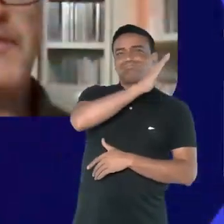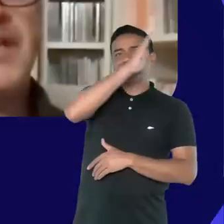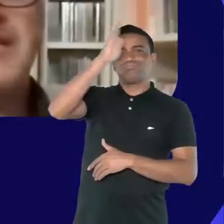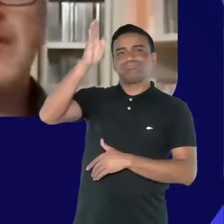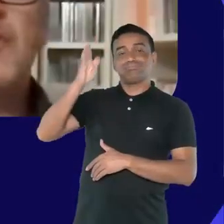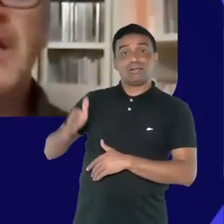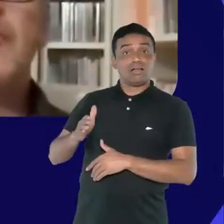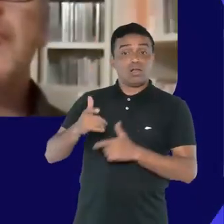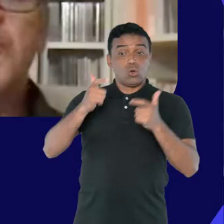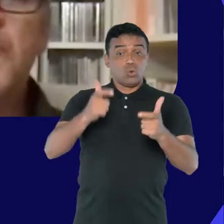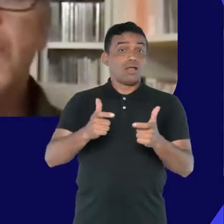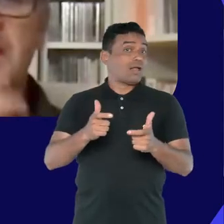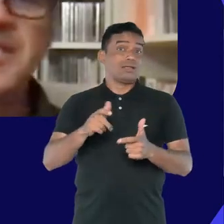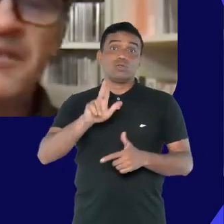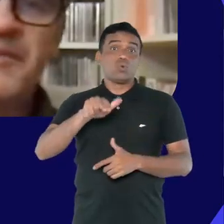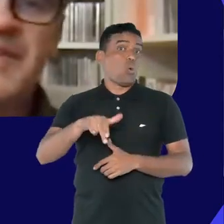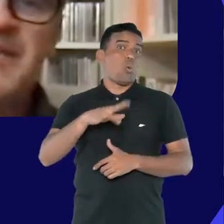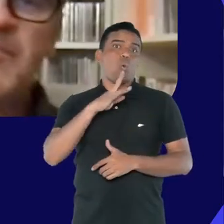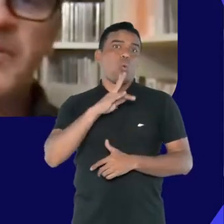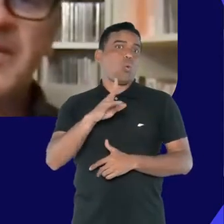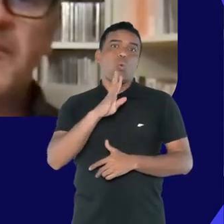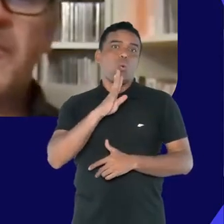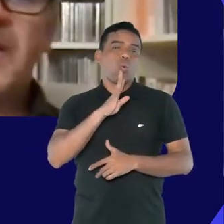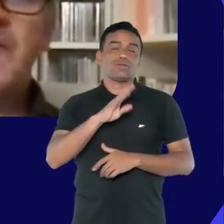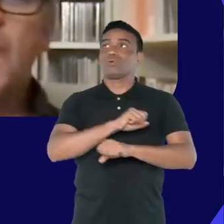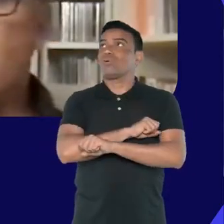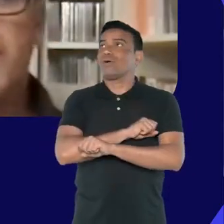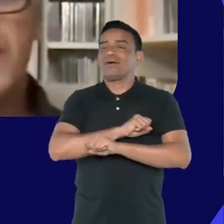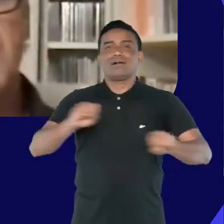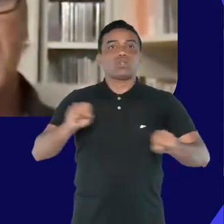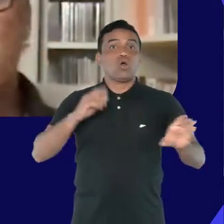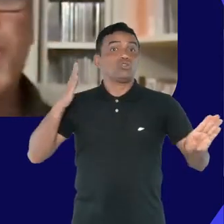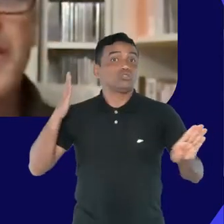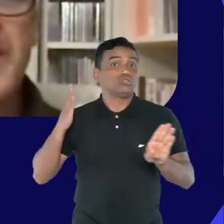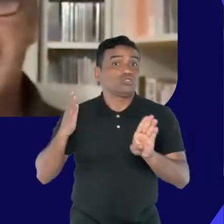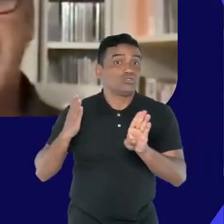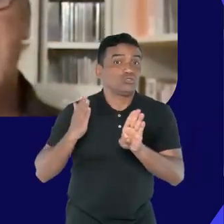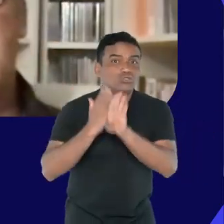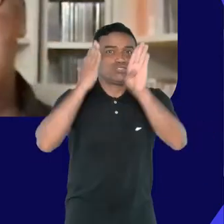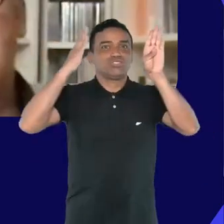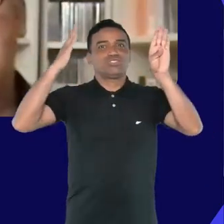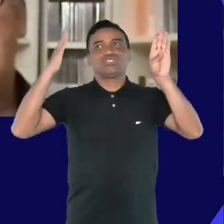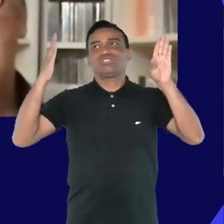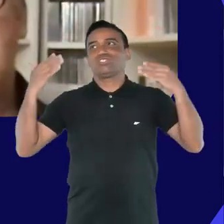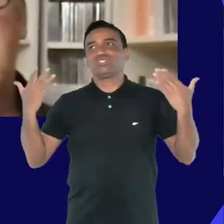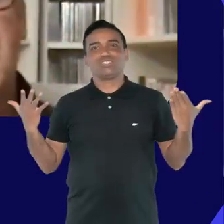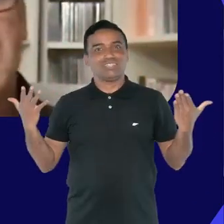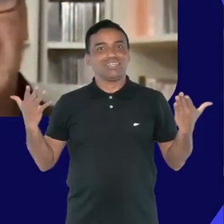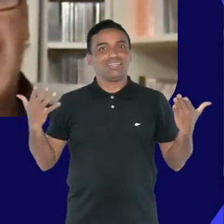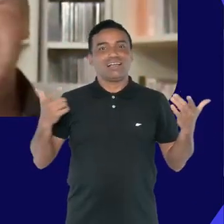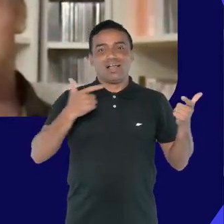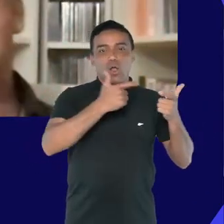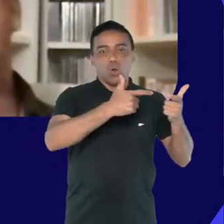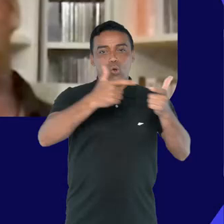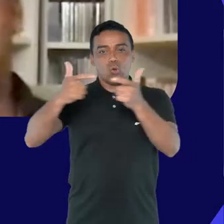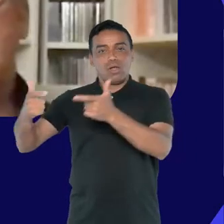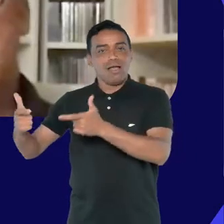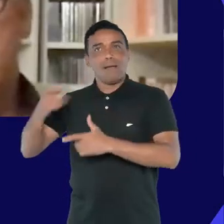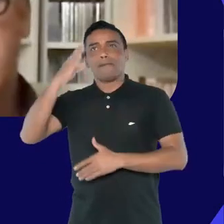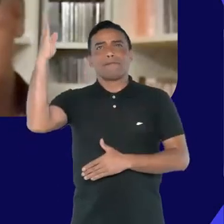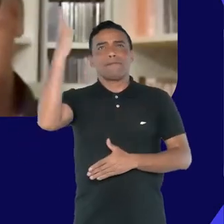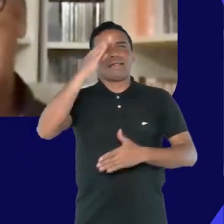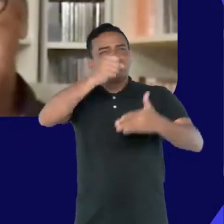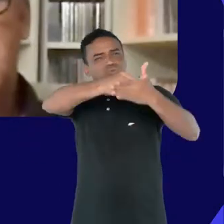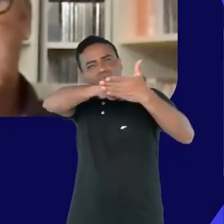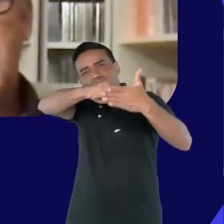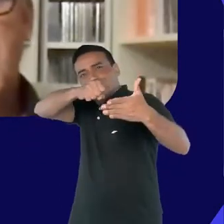de preferência lugares onde eu nunca estive, porque eu adoro descobrir a imensidão